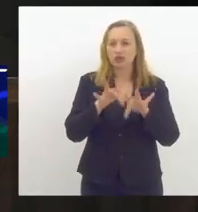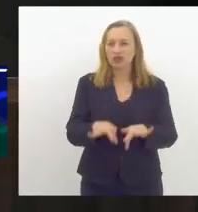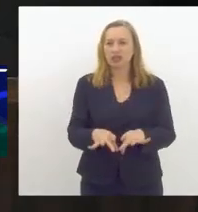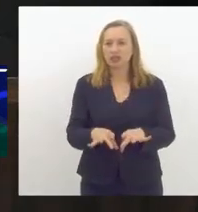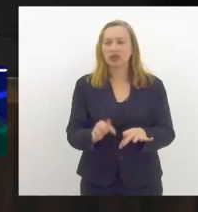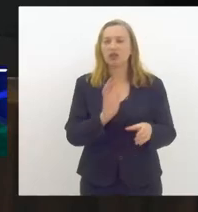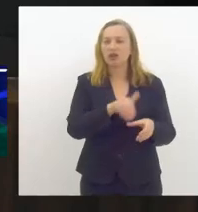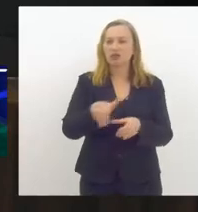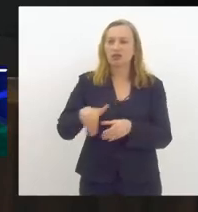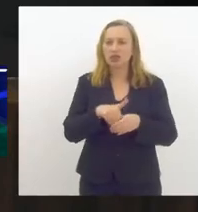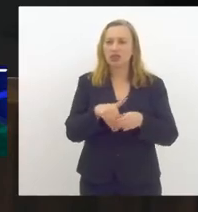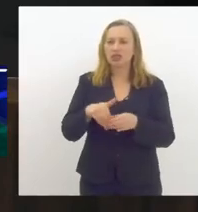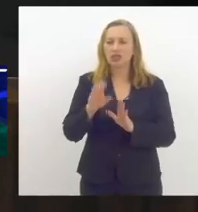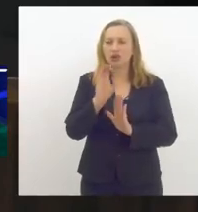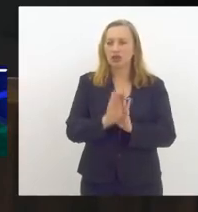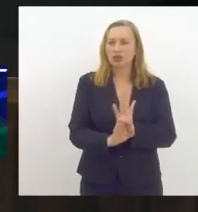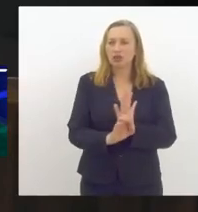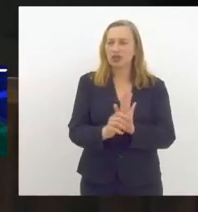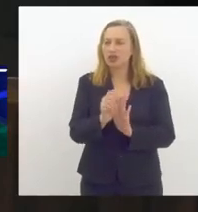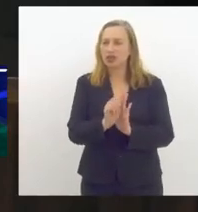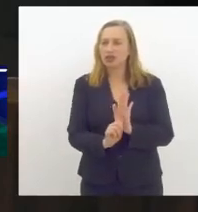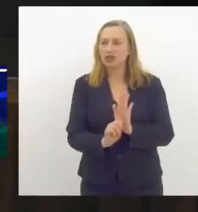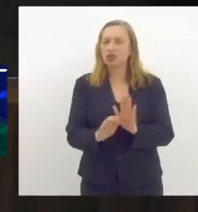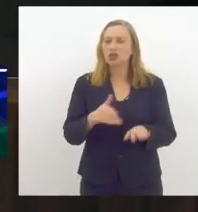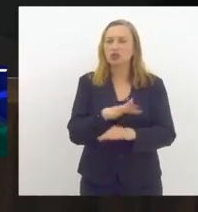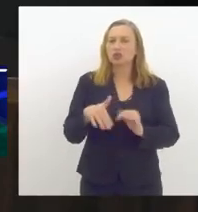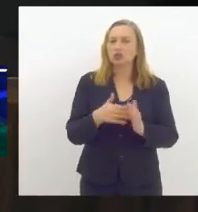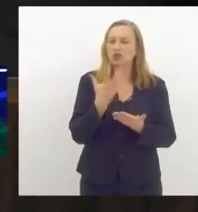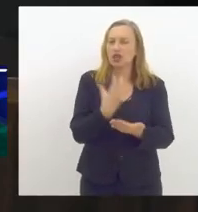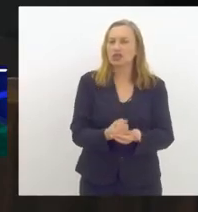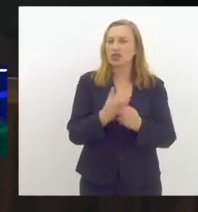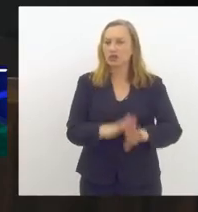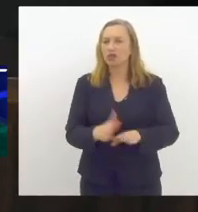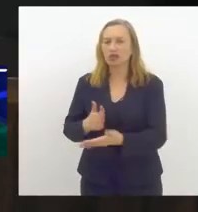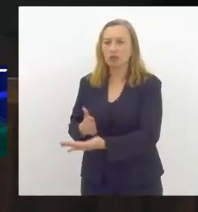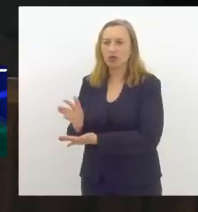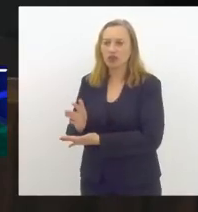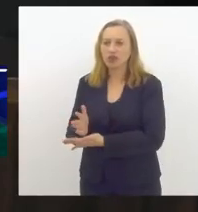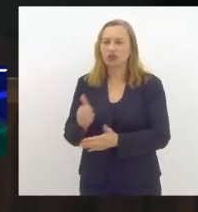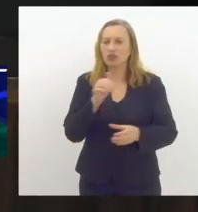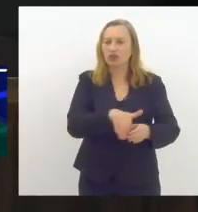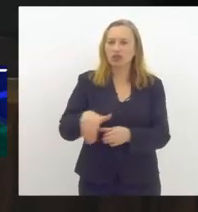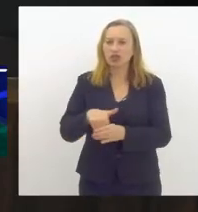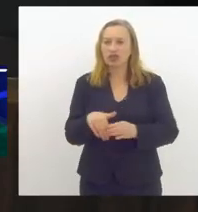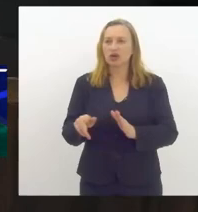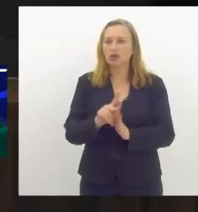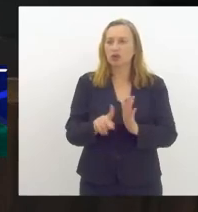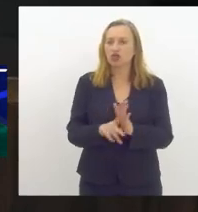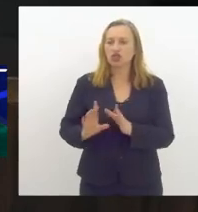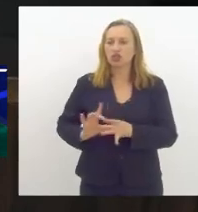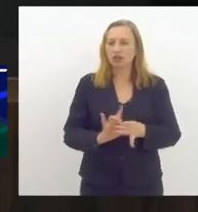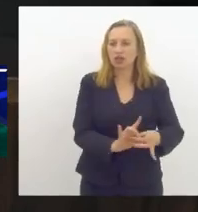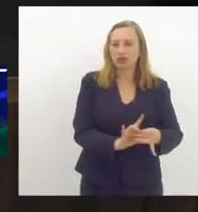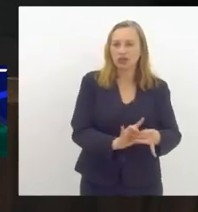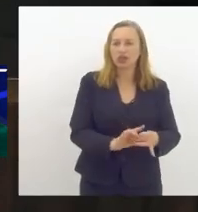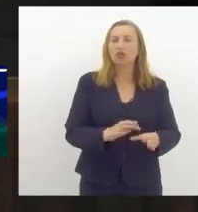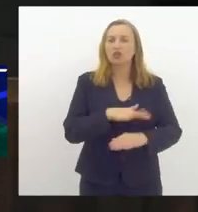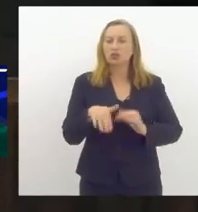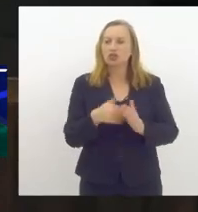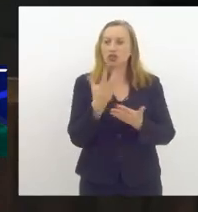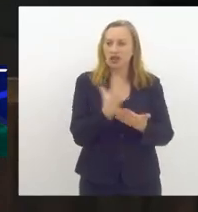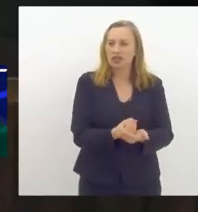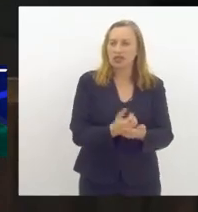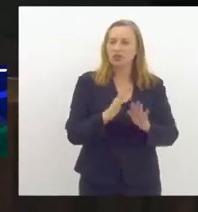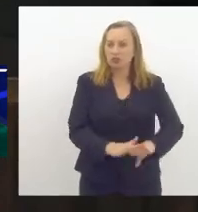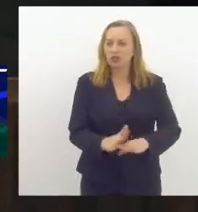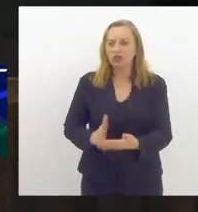encerrada a discussão e votação emenda de redação Deus que a prova permaneça como está uma aprovada em votação projeto assim mendado seus que